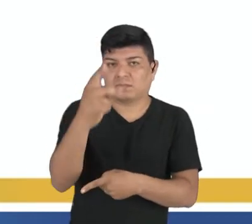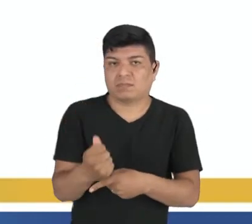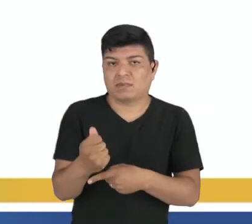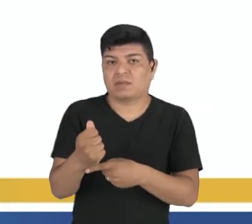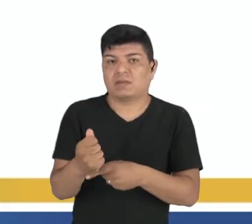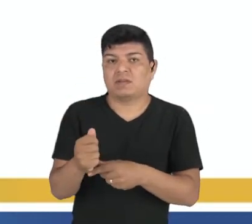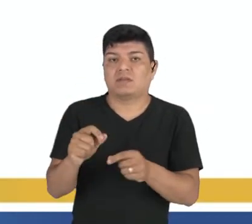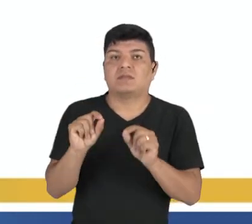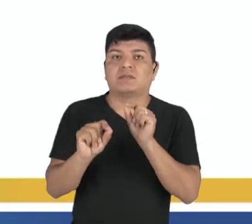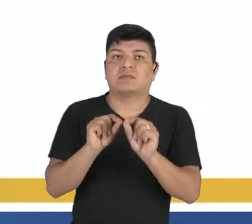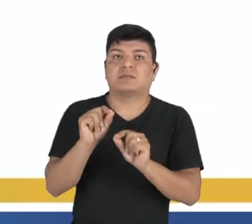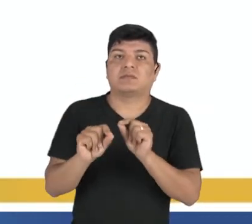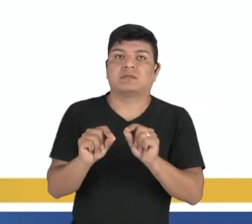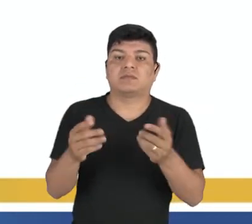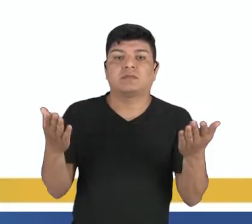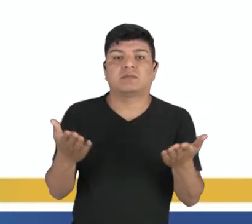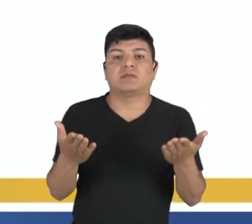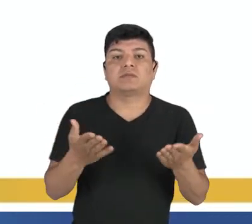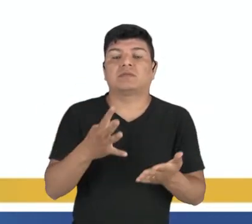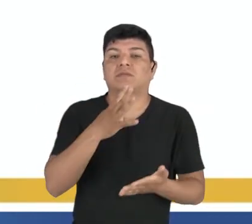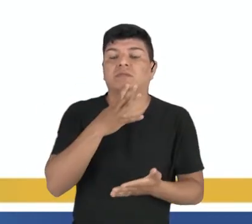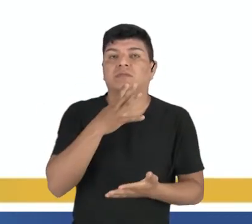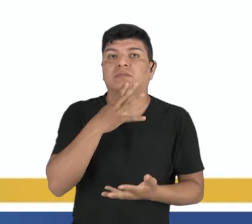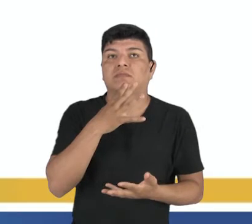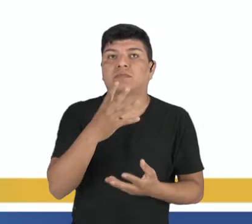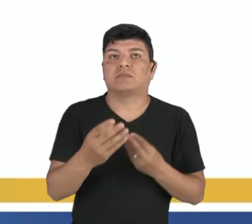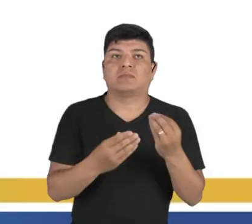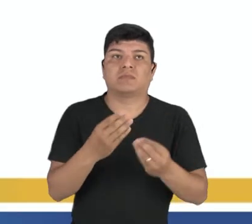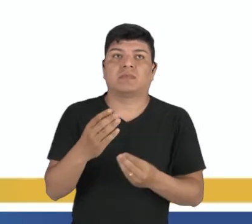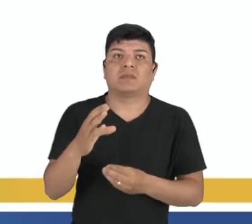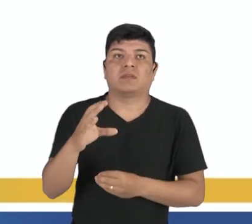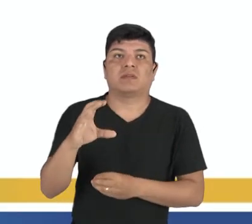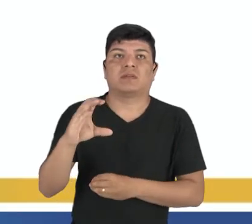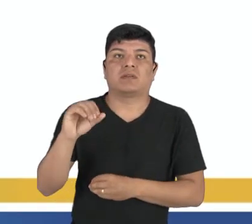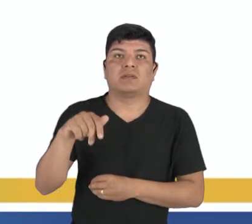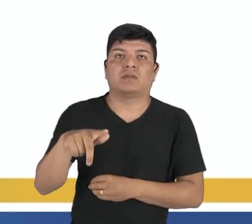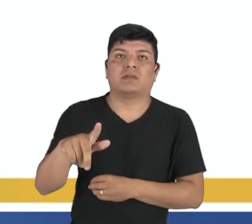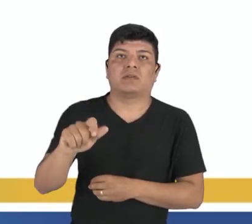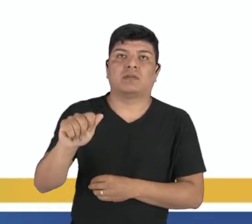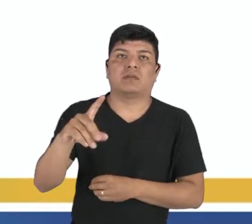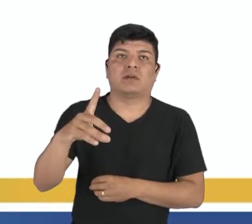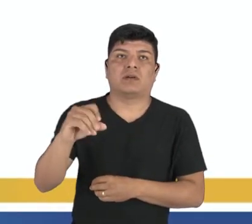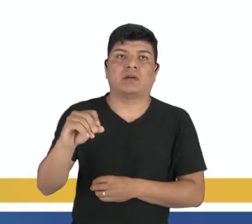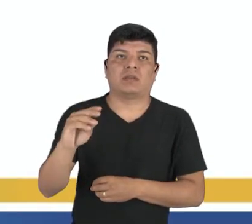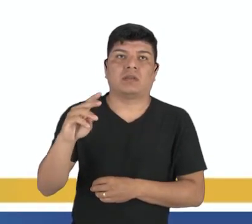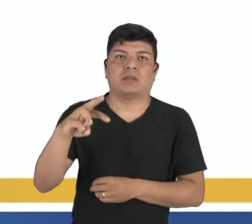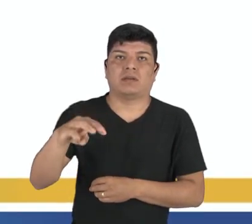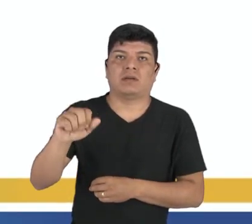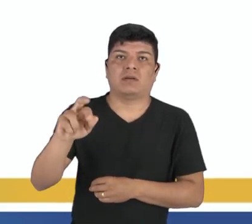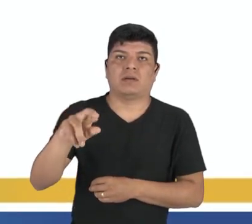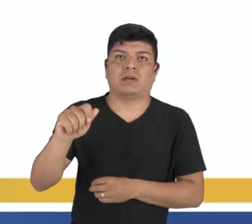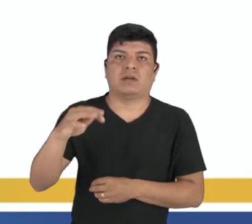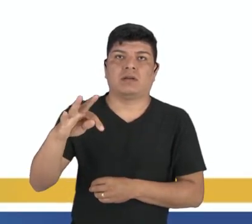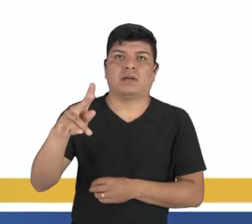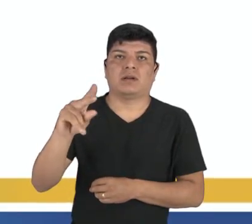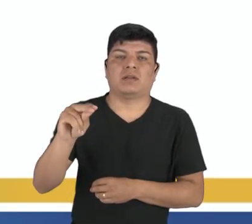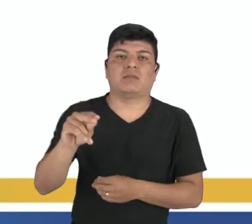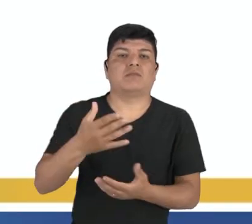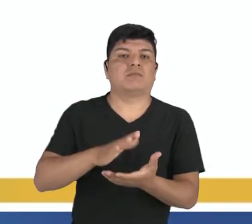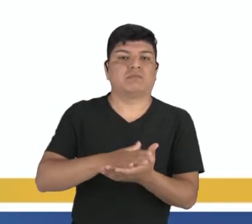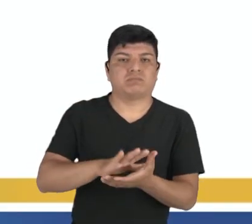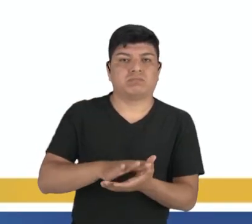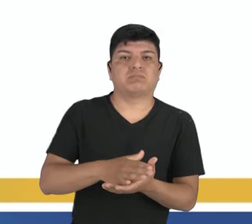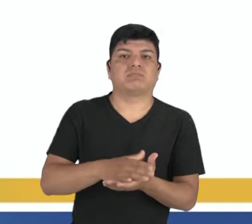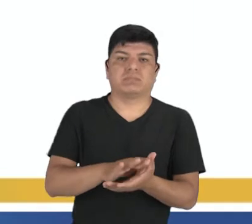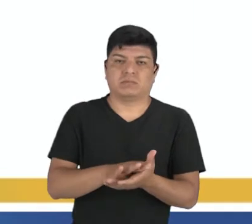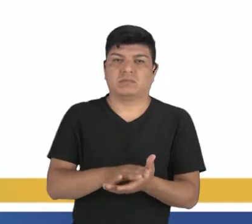nos deixaram, né, o que podemos chamar de congada, o jongo, maracatu e o famoso samba, tá, galerinha?